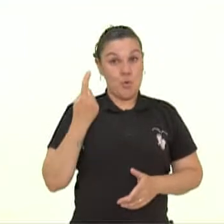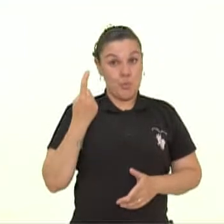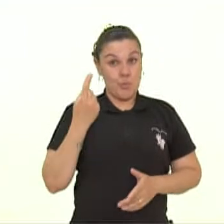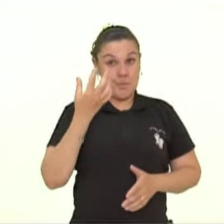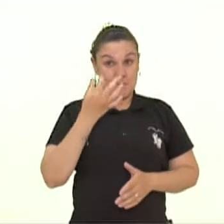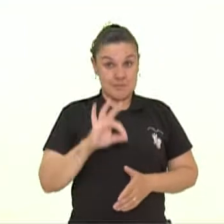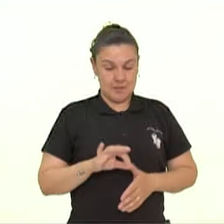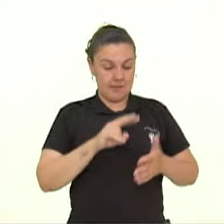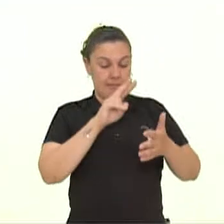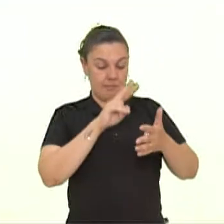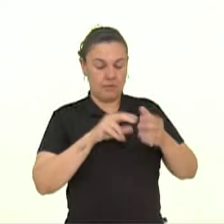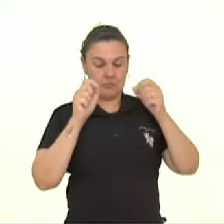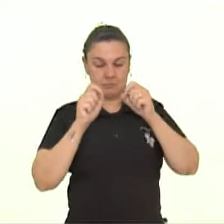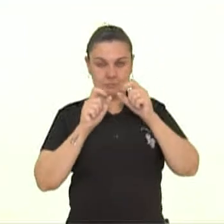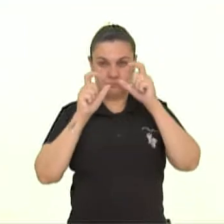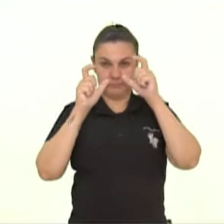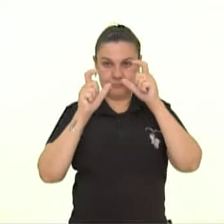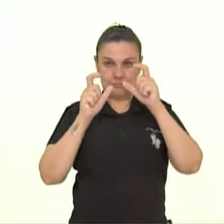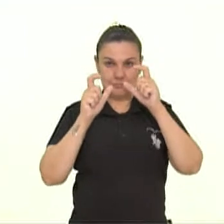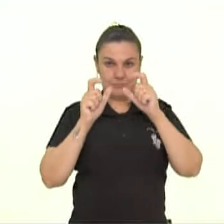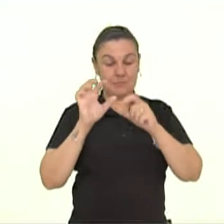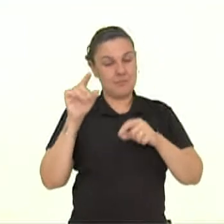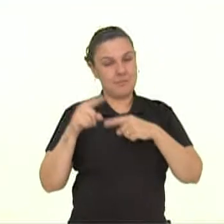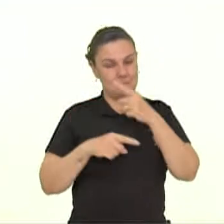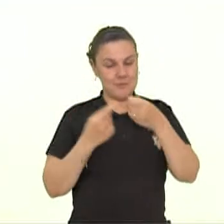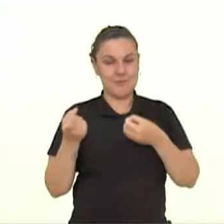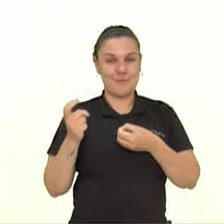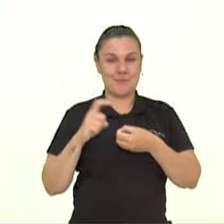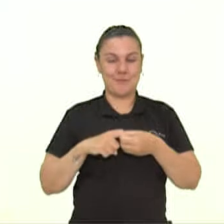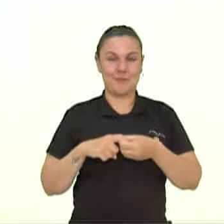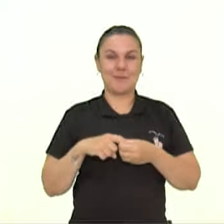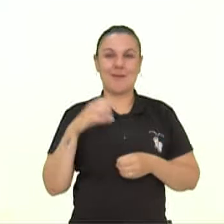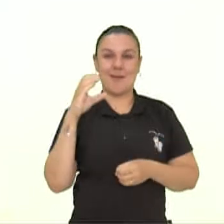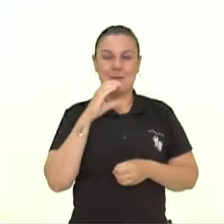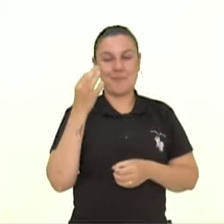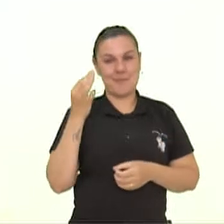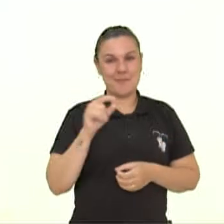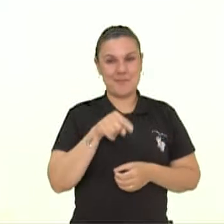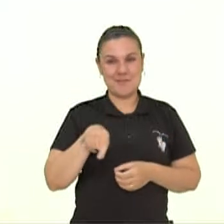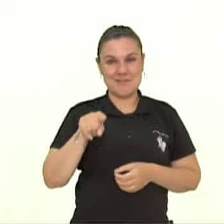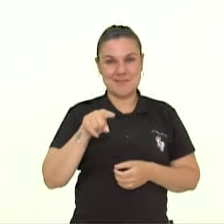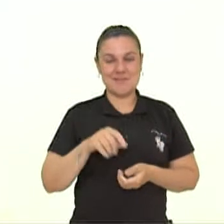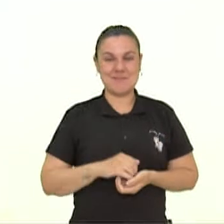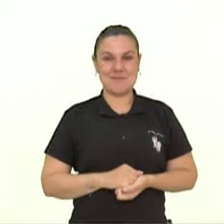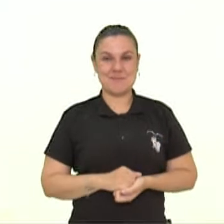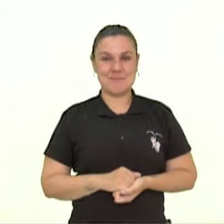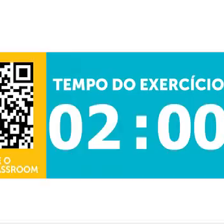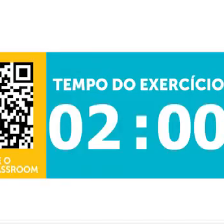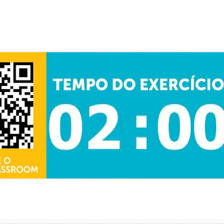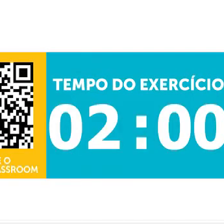dos valores de um conjunto de informações. Qual dessas é a correta? Eu vou dar um tempinho para vocês.